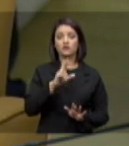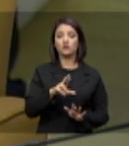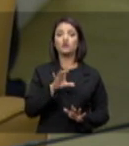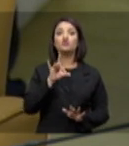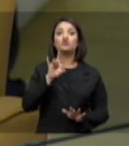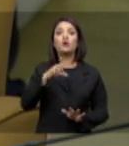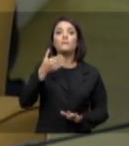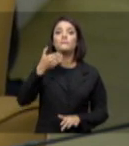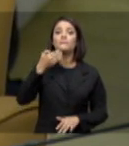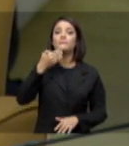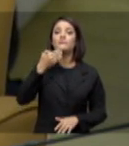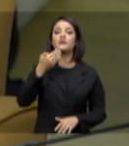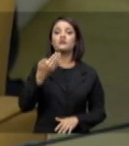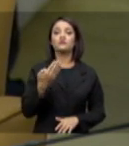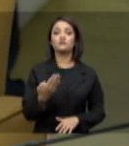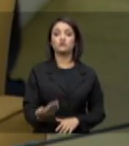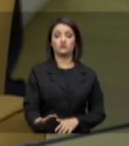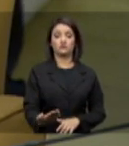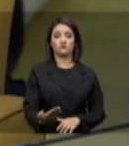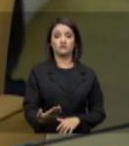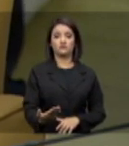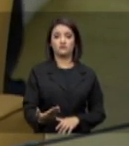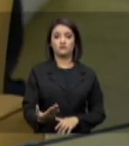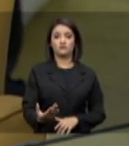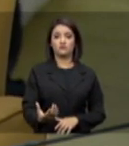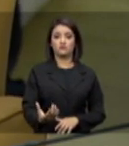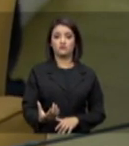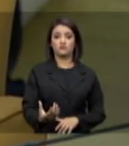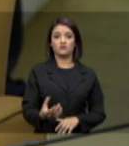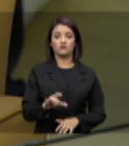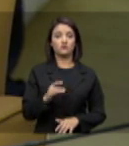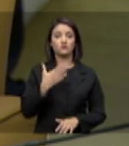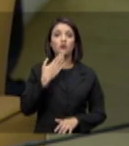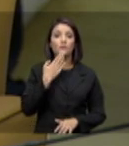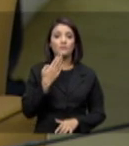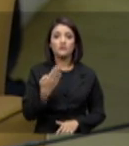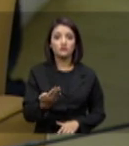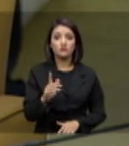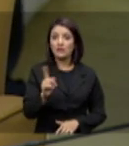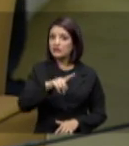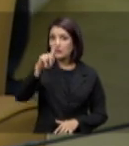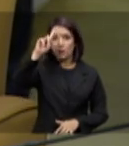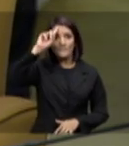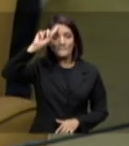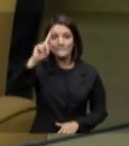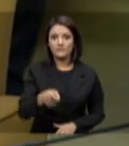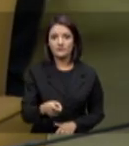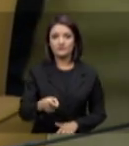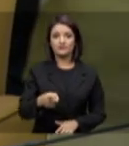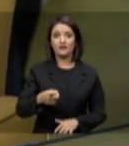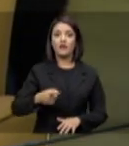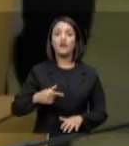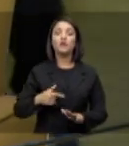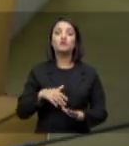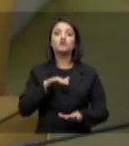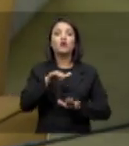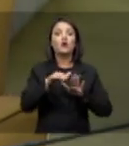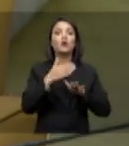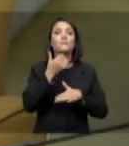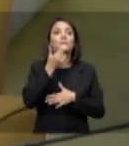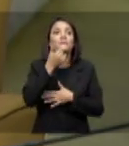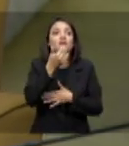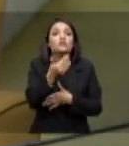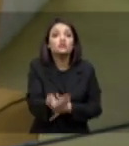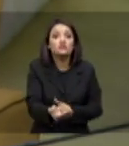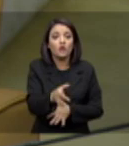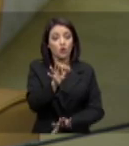clamei e foi o vocábulo utilizado o juíza proceder